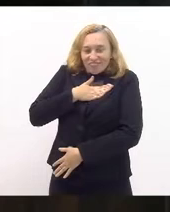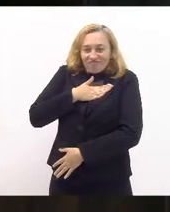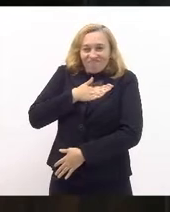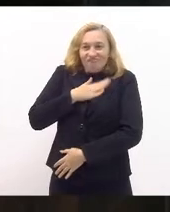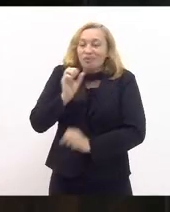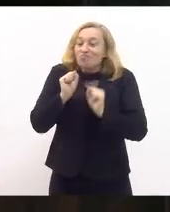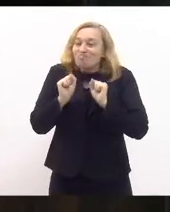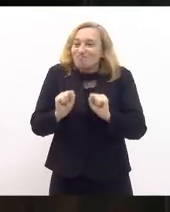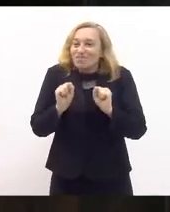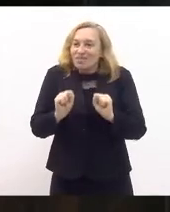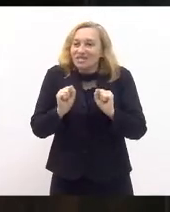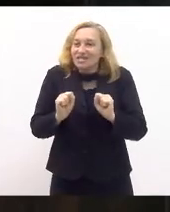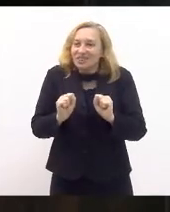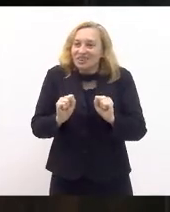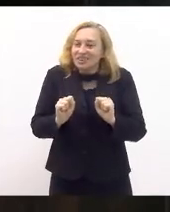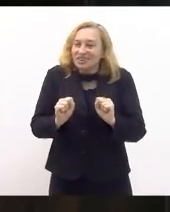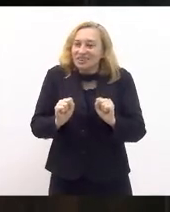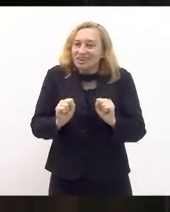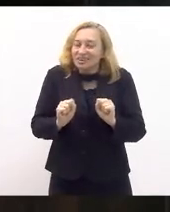estar